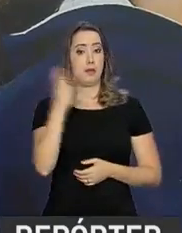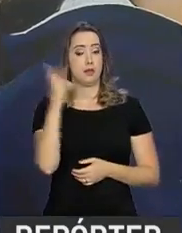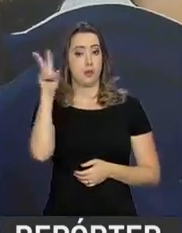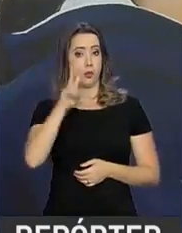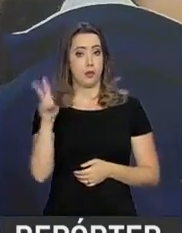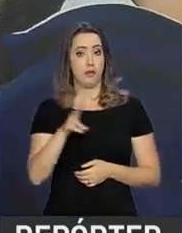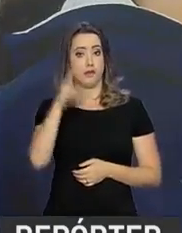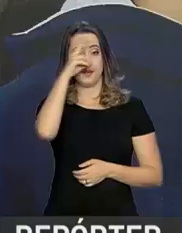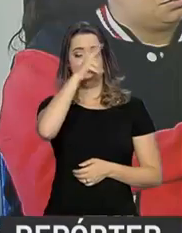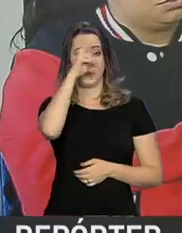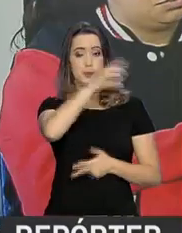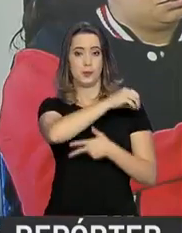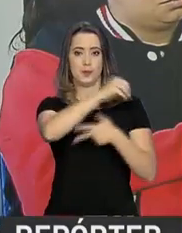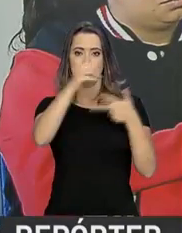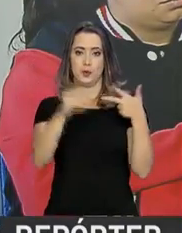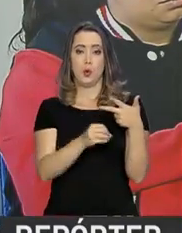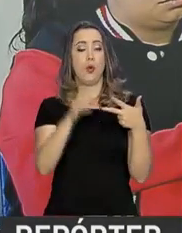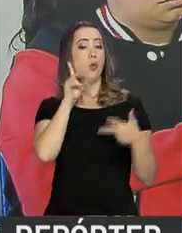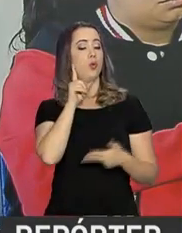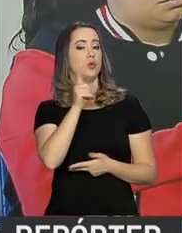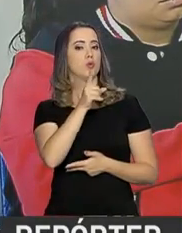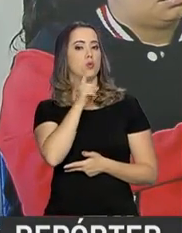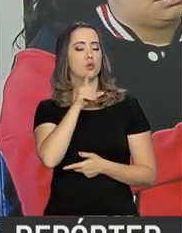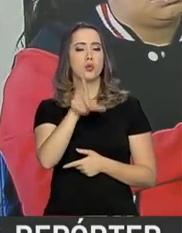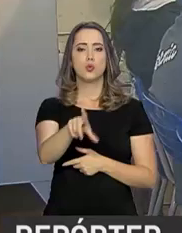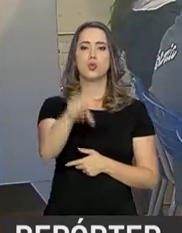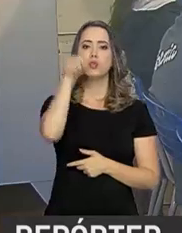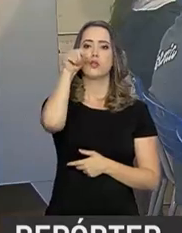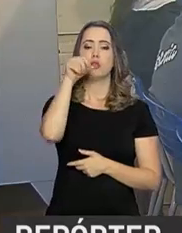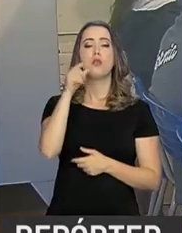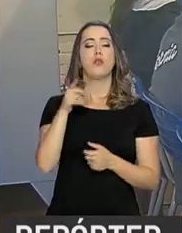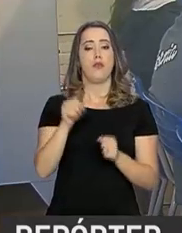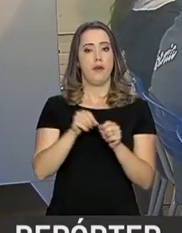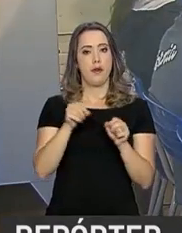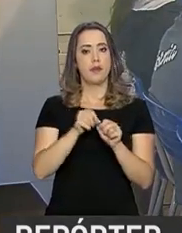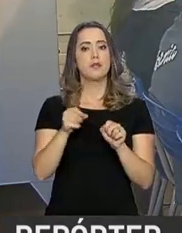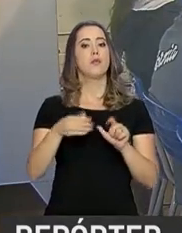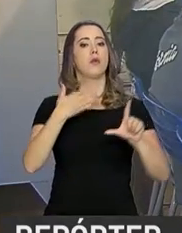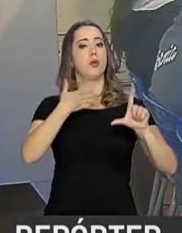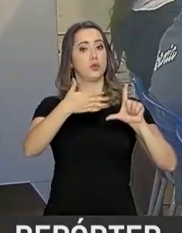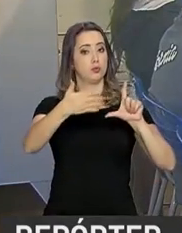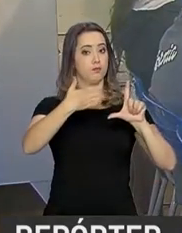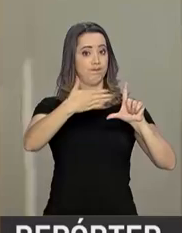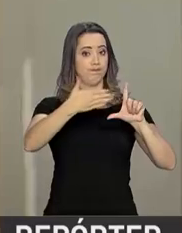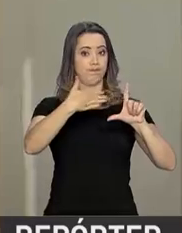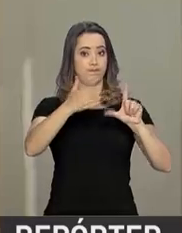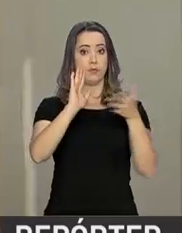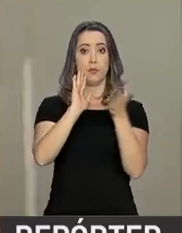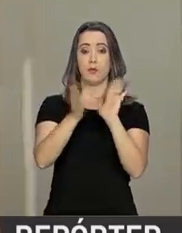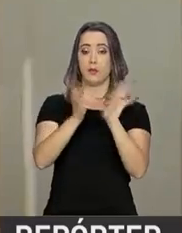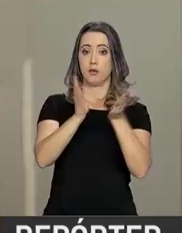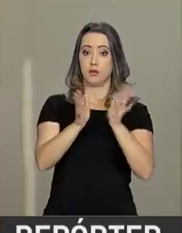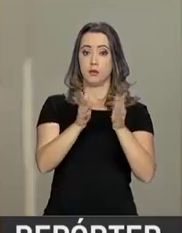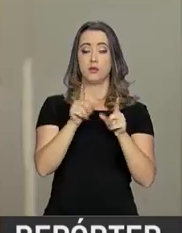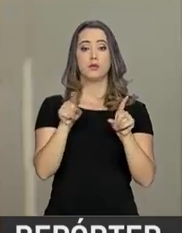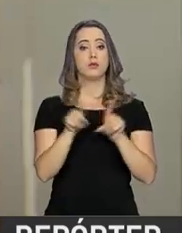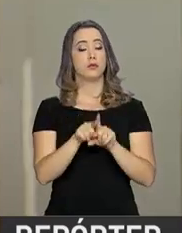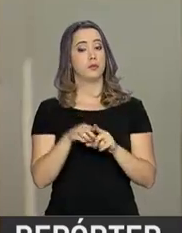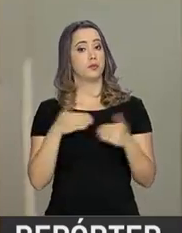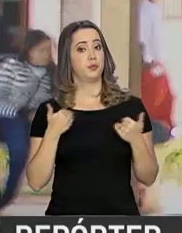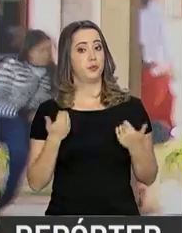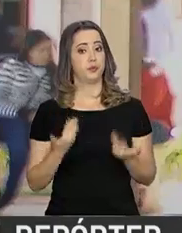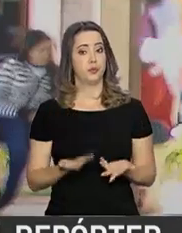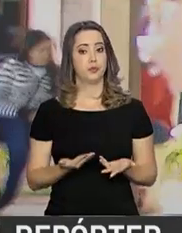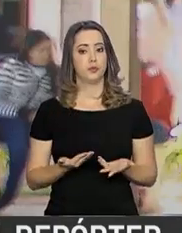na história do enem os alunos surdos terão a opção de fazer a vídeo prova traduzida em língua brasileira de sinais libras